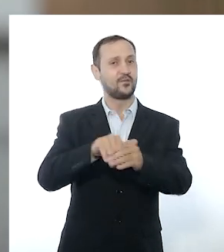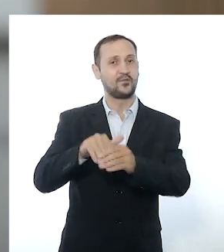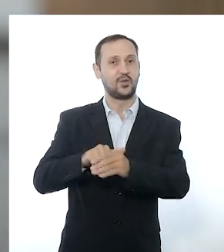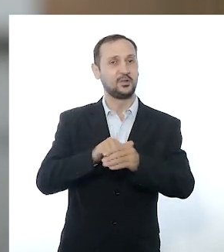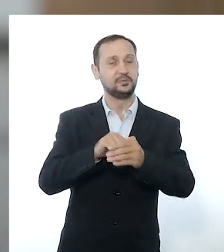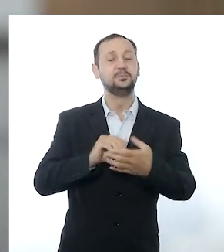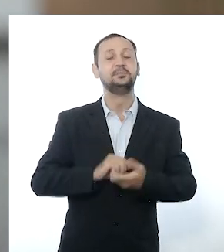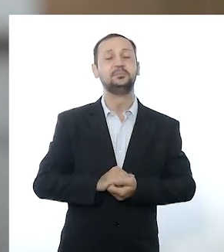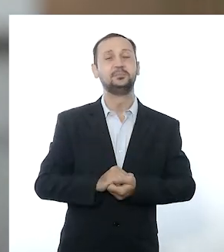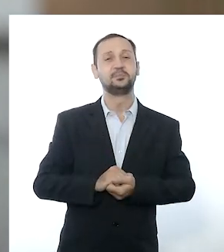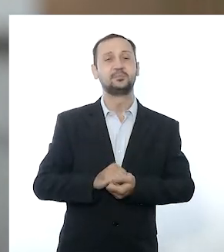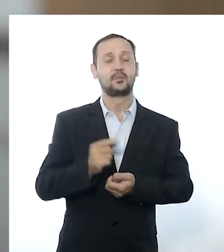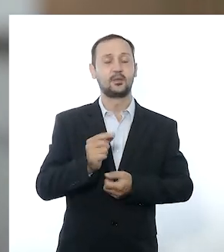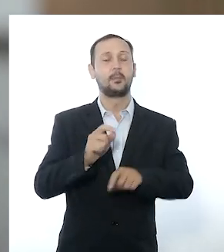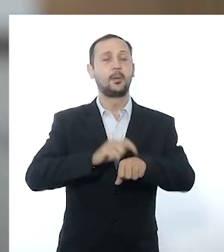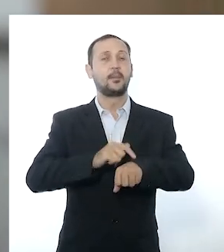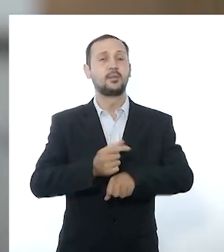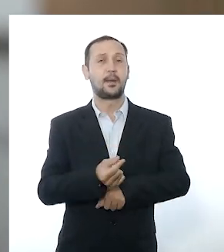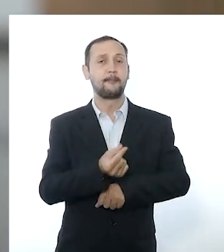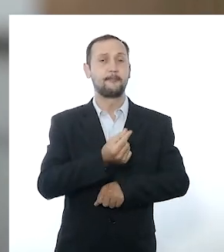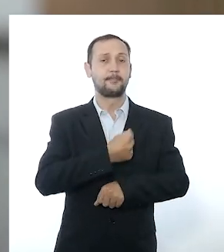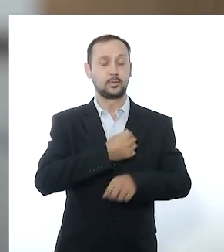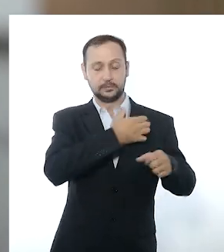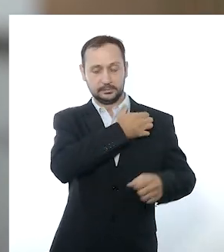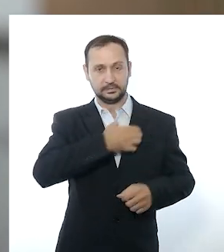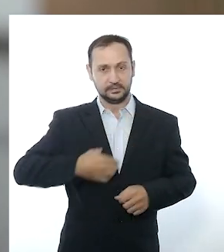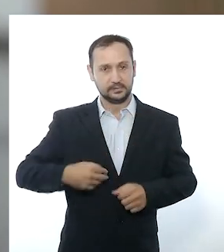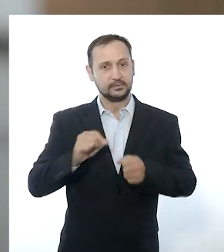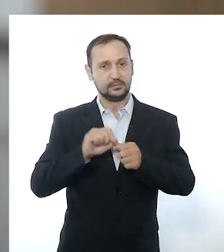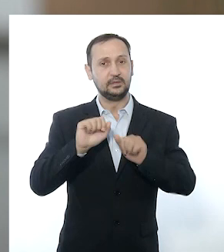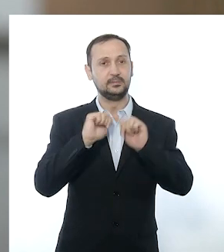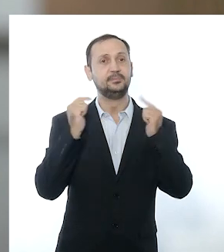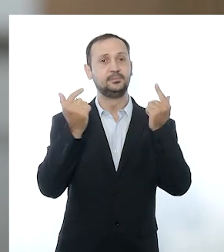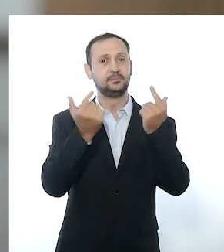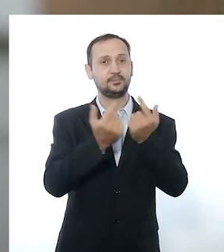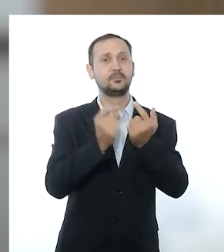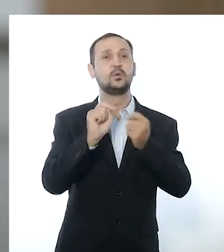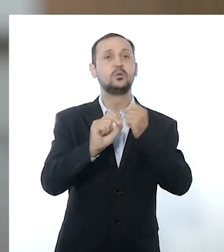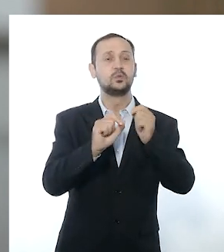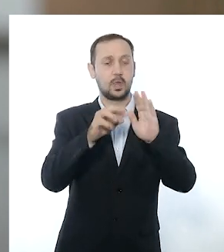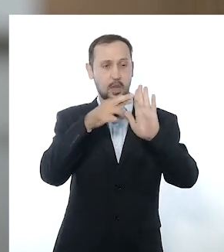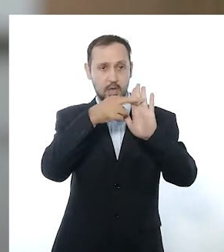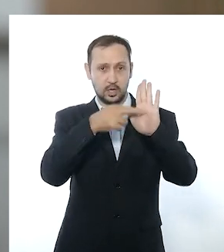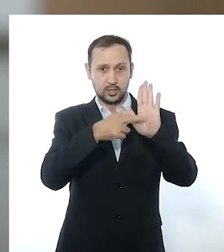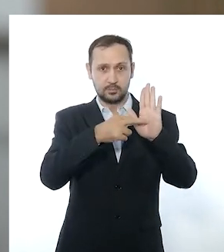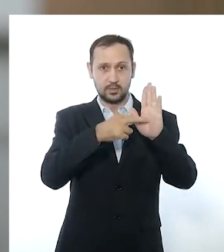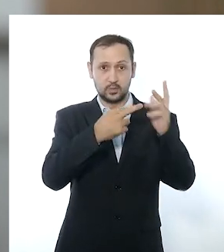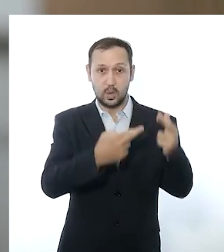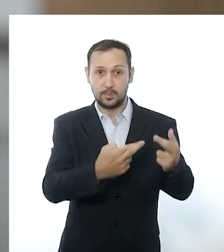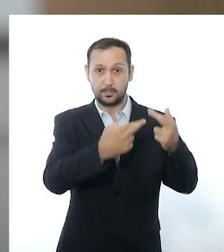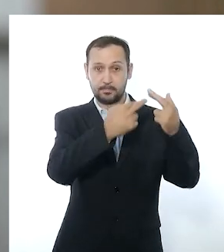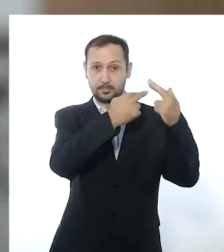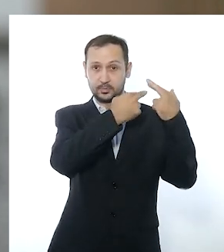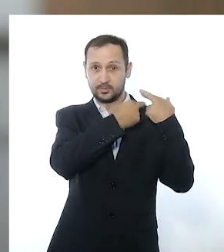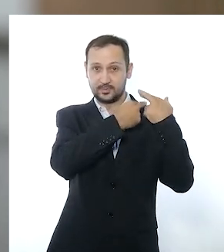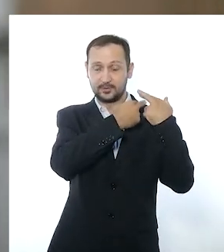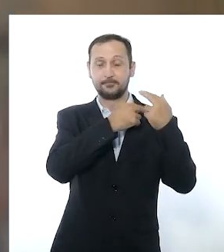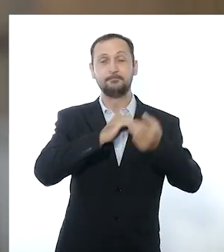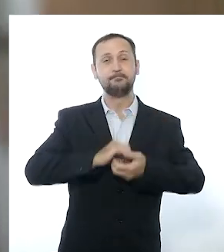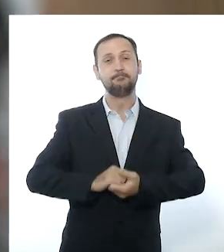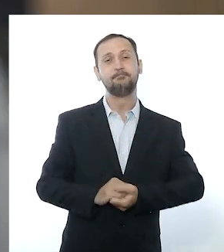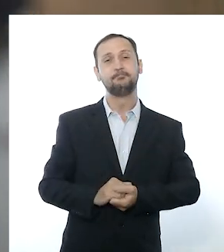667.310 votos. A posse é dada pela Assembleia Legislativa, cumprindo seu papel regimental